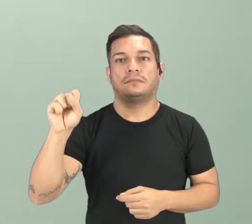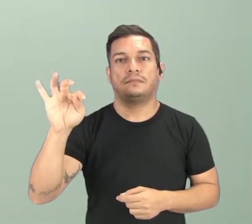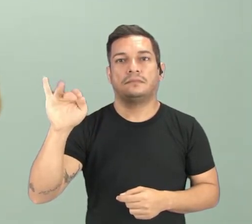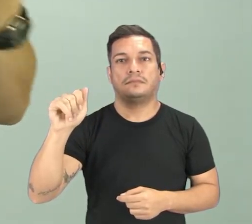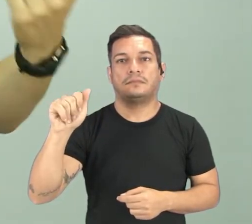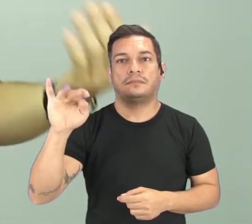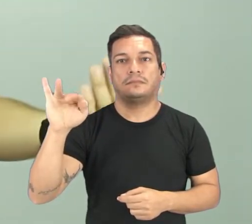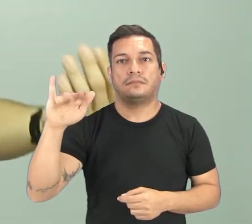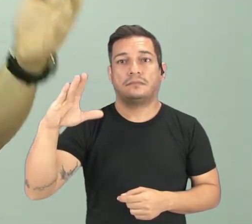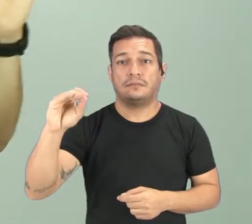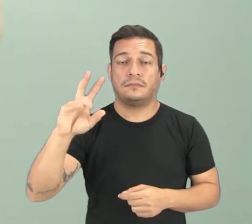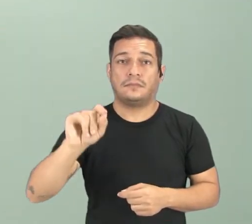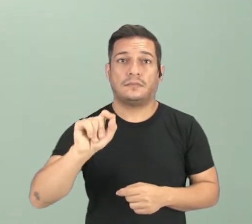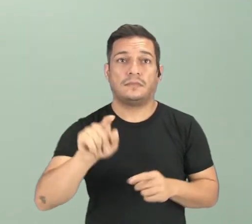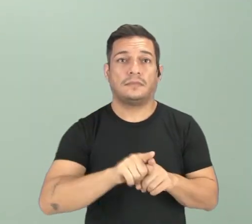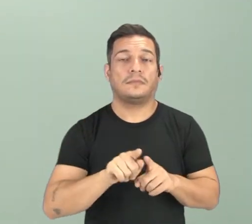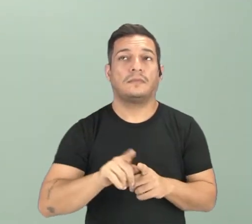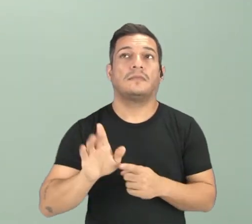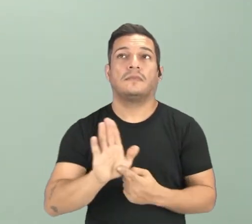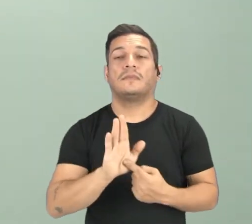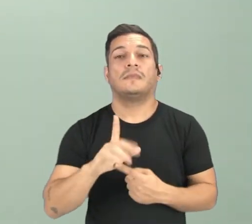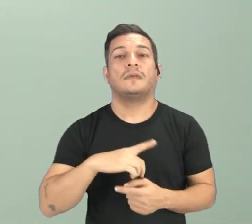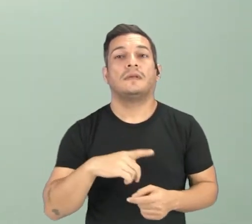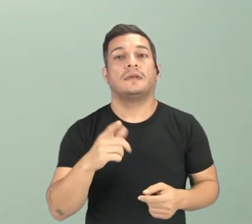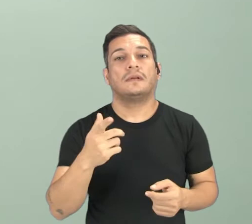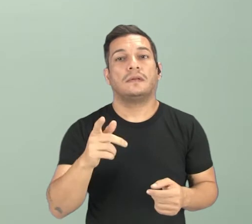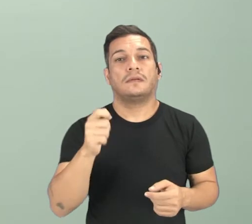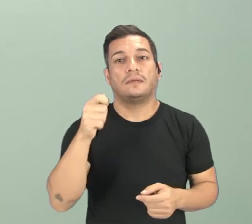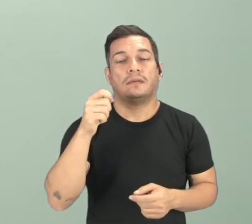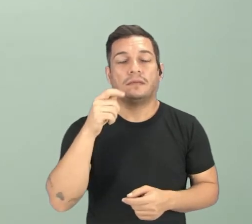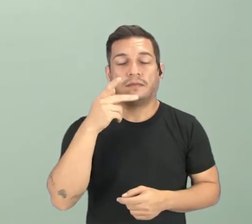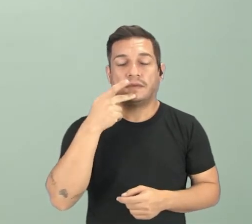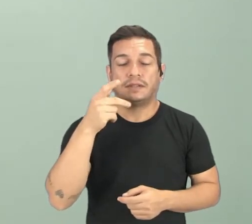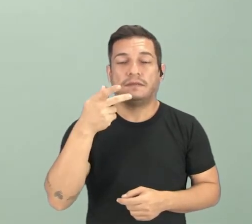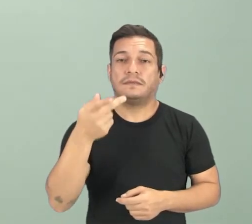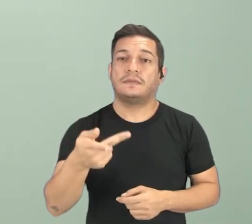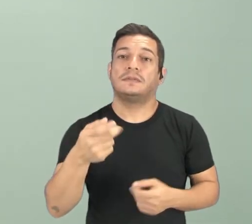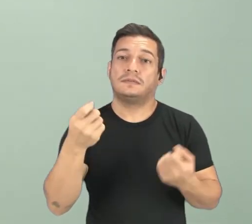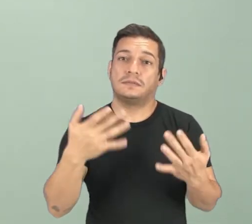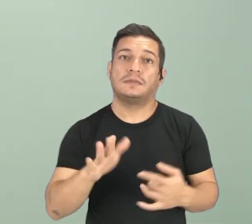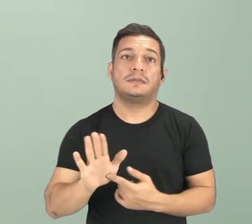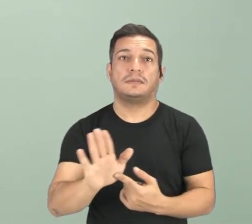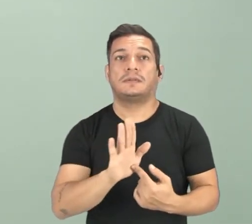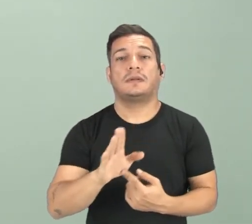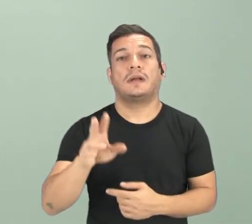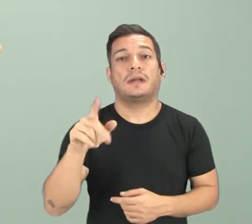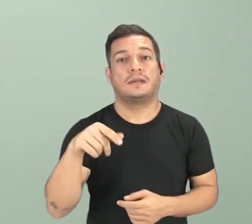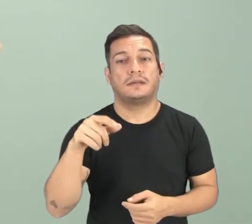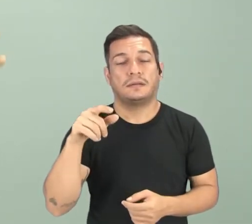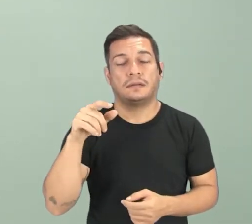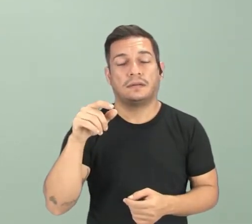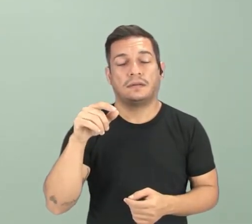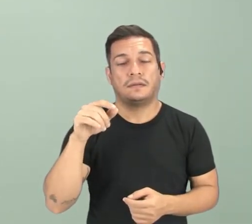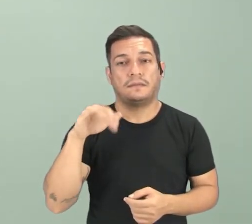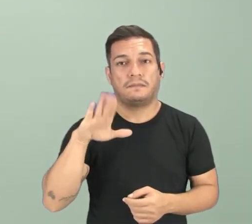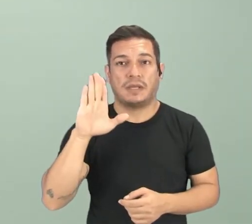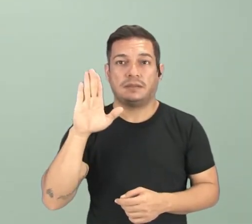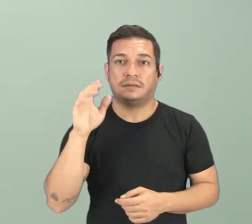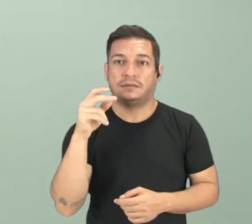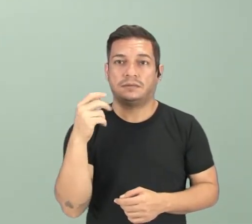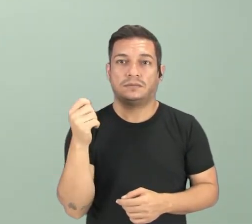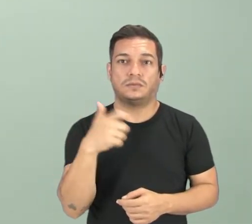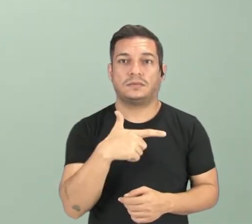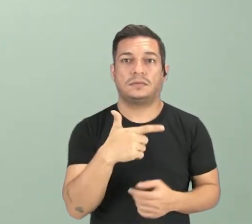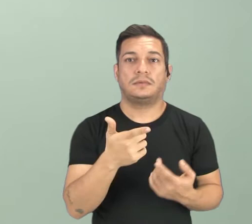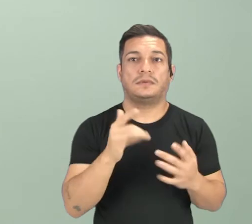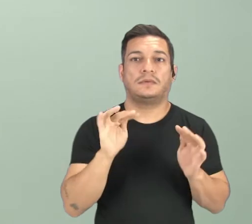vai compartilhar também, o C vai ter uma expressão, mas ele vai dominar, ele vai dizer quem é. Basta ele estar lá. Indiferente se ele vai